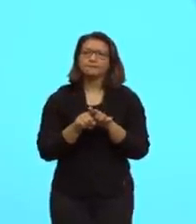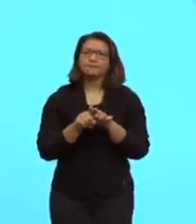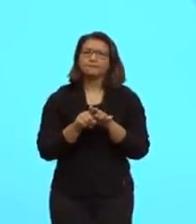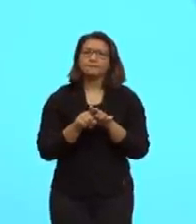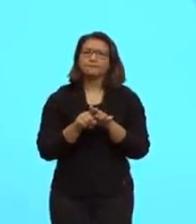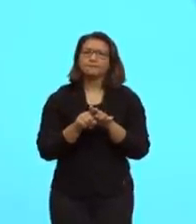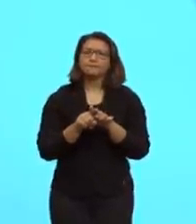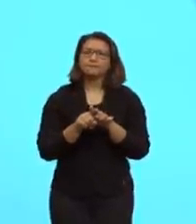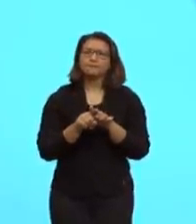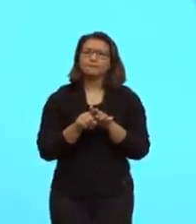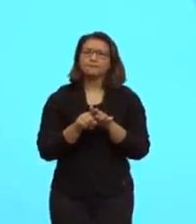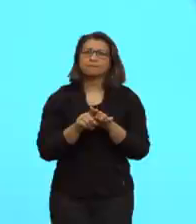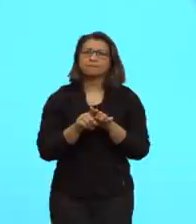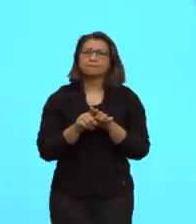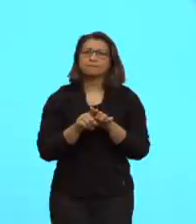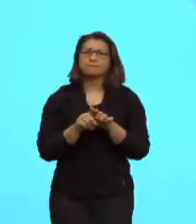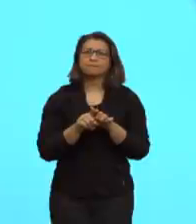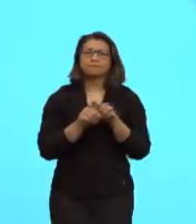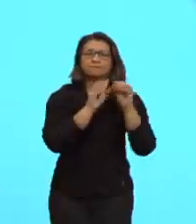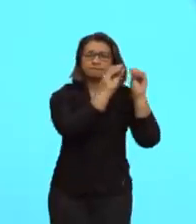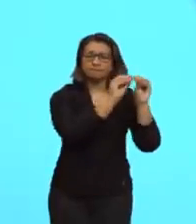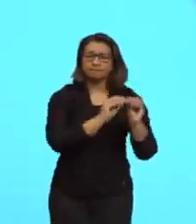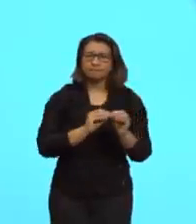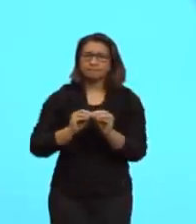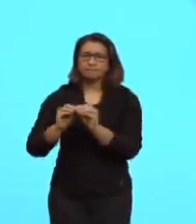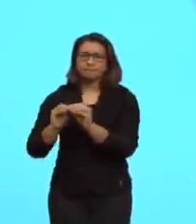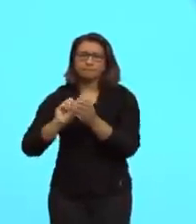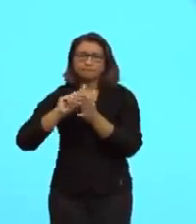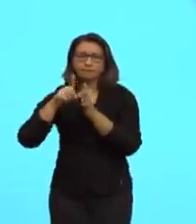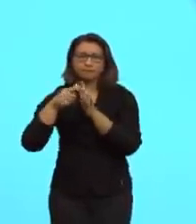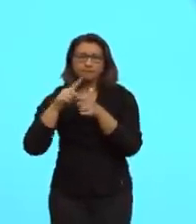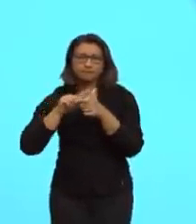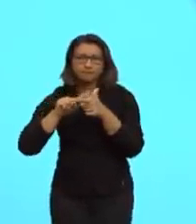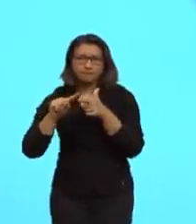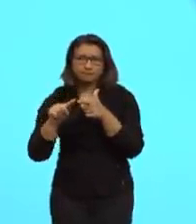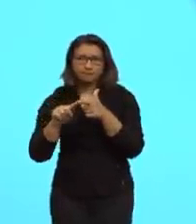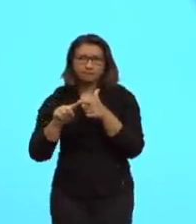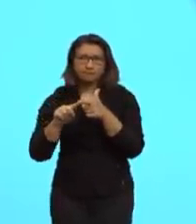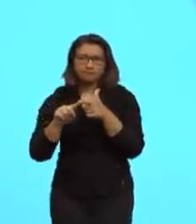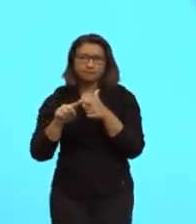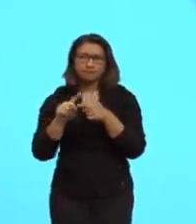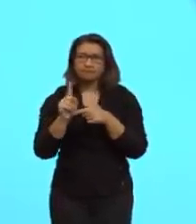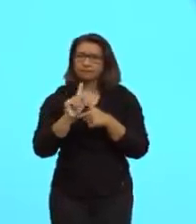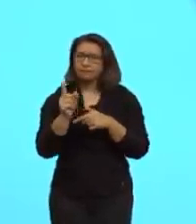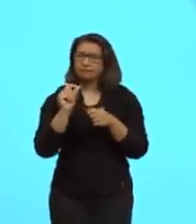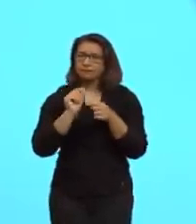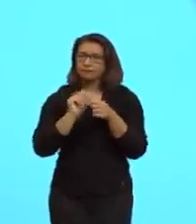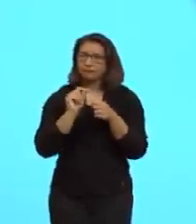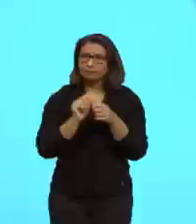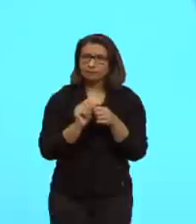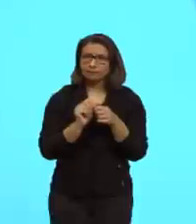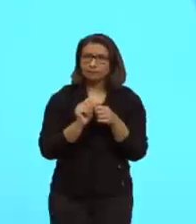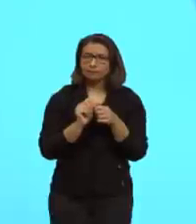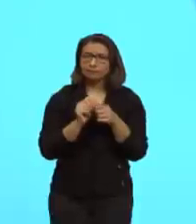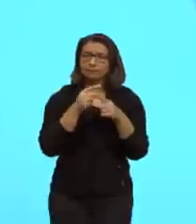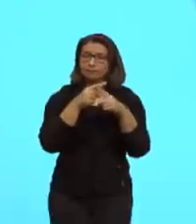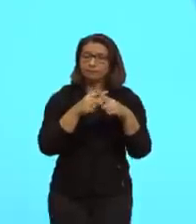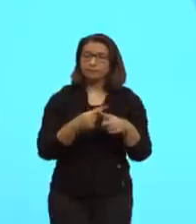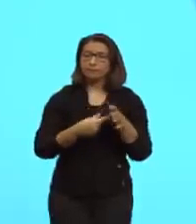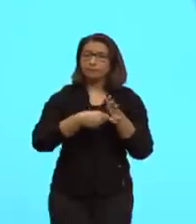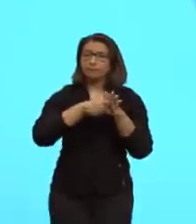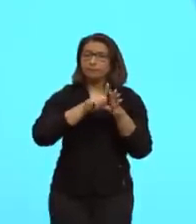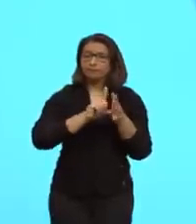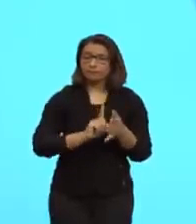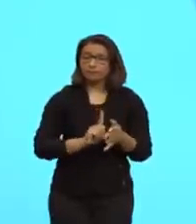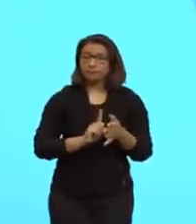está multiplicando dividindo. Vejam que eu não fiz a multiplicação antes, tá? Propositalmente, para nós